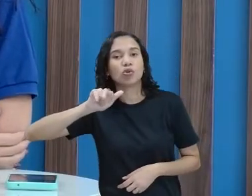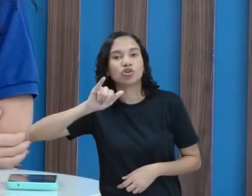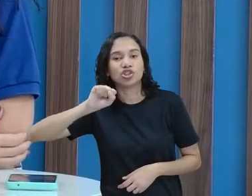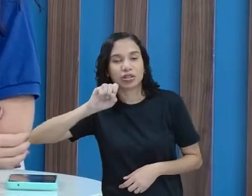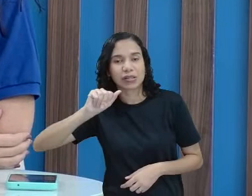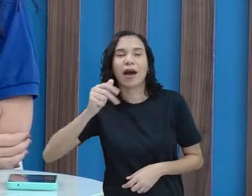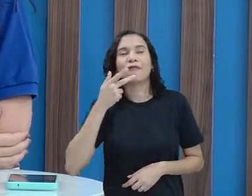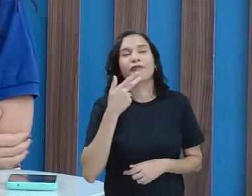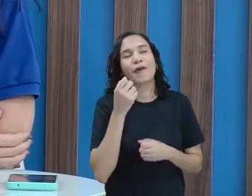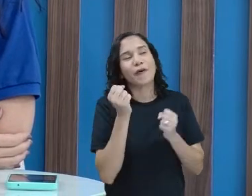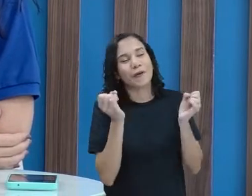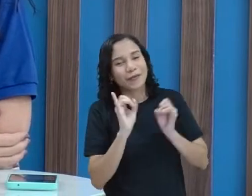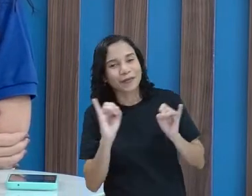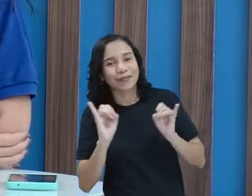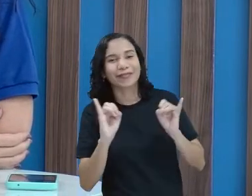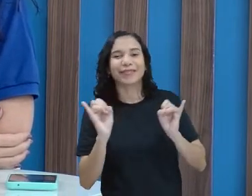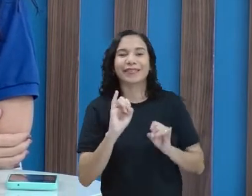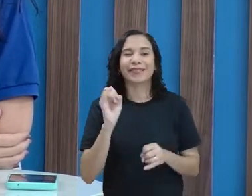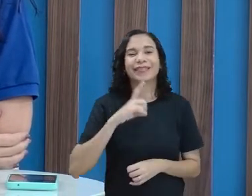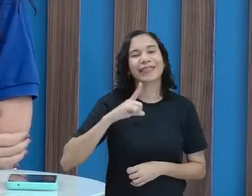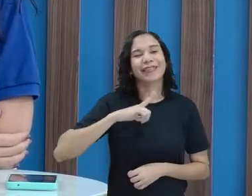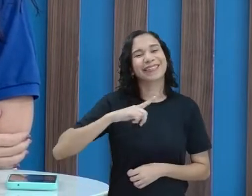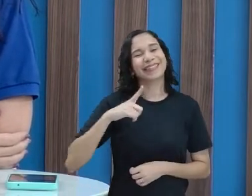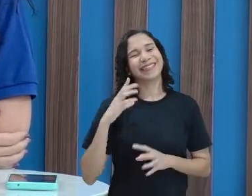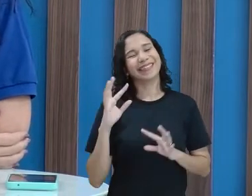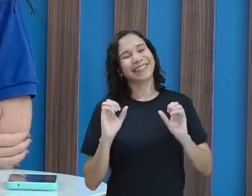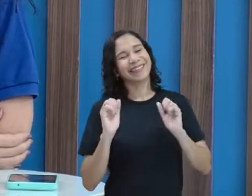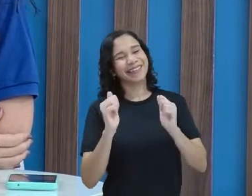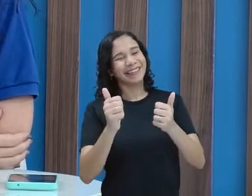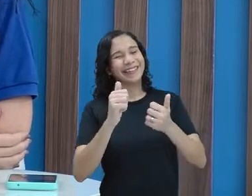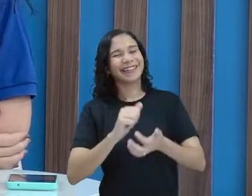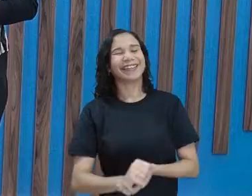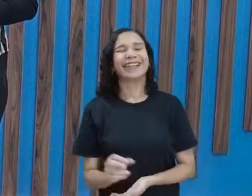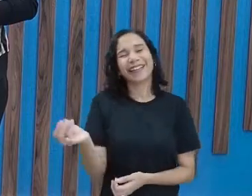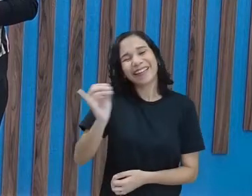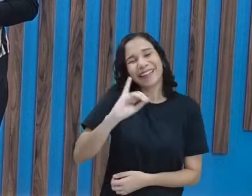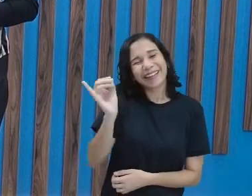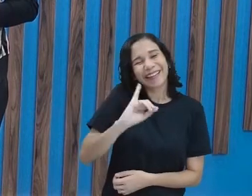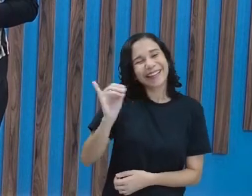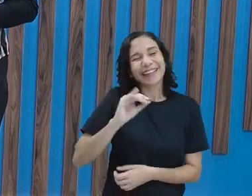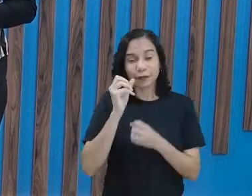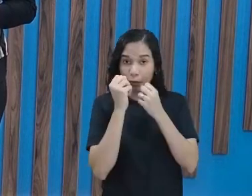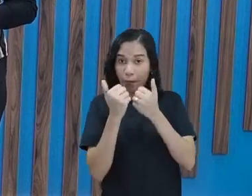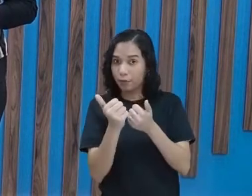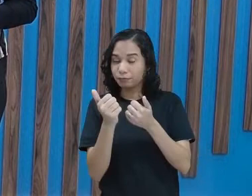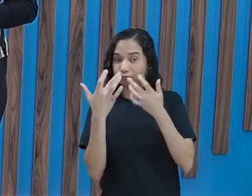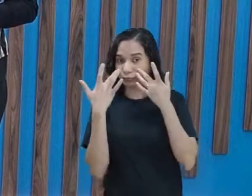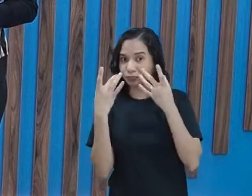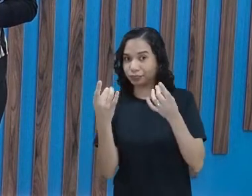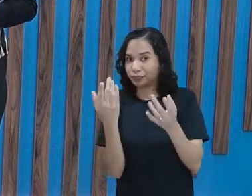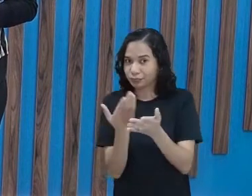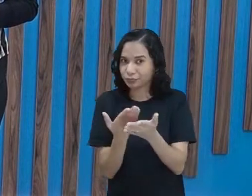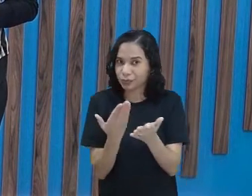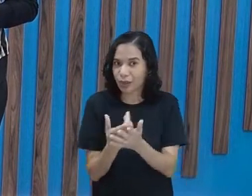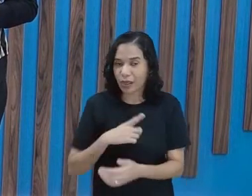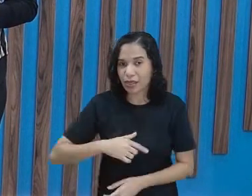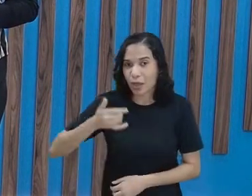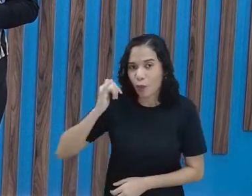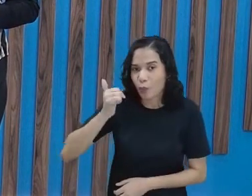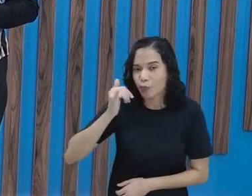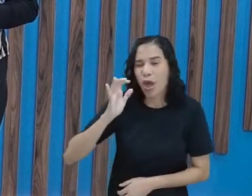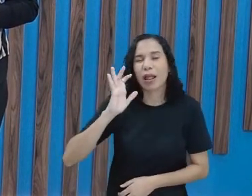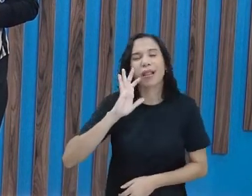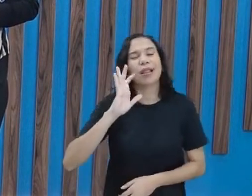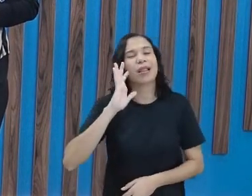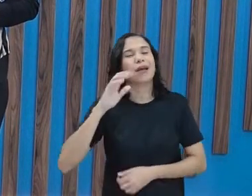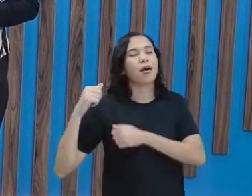marcando presença, dizendo oi, tia. Oi, Adalgisa, fica ligadinha que hoje tem uma história muito legal,